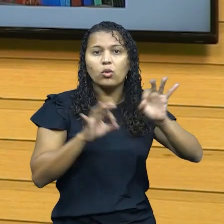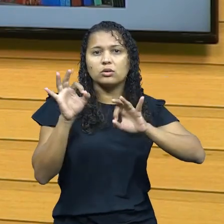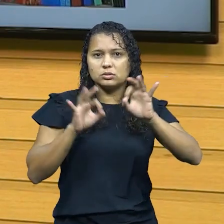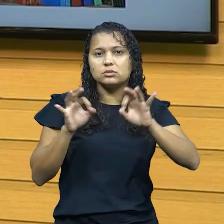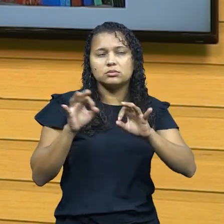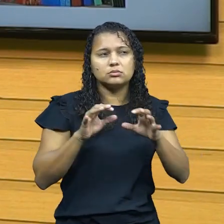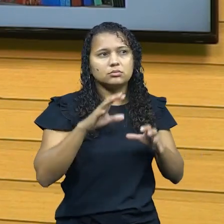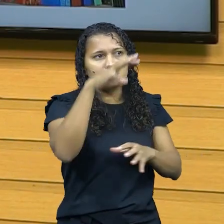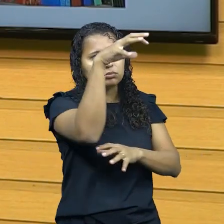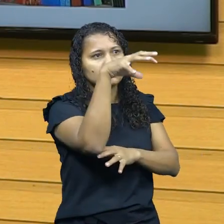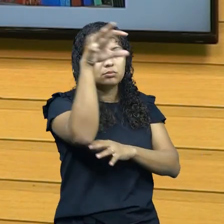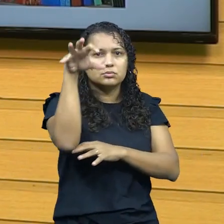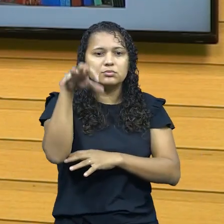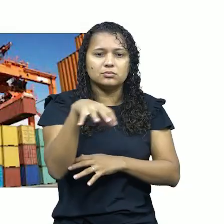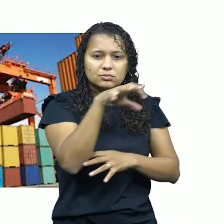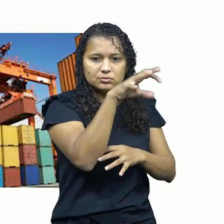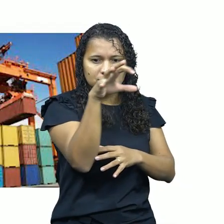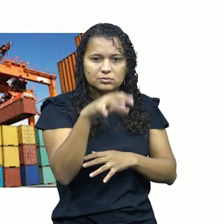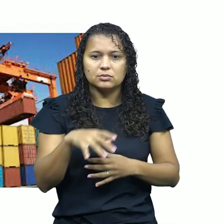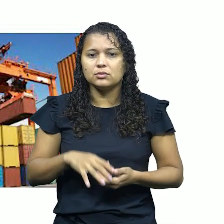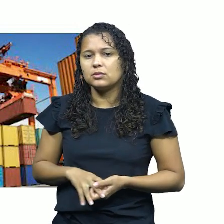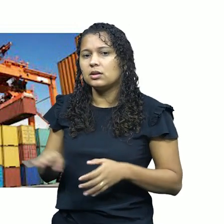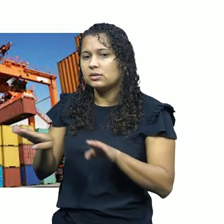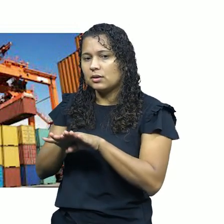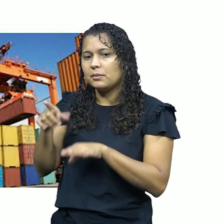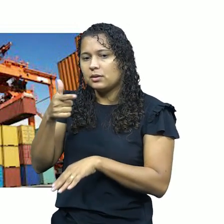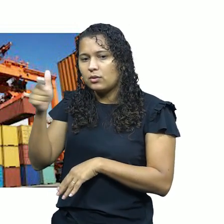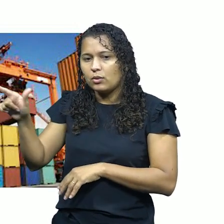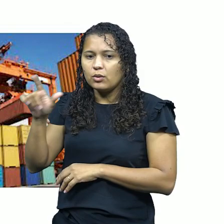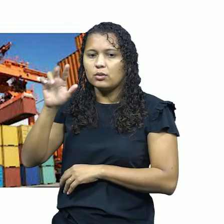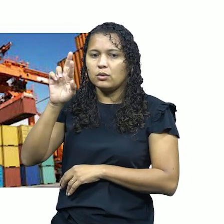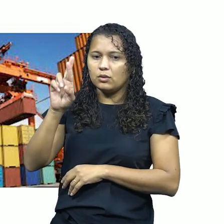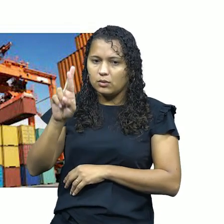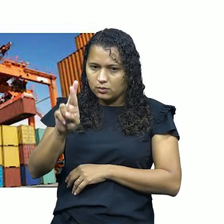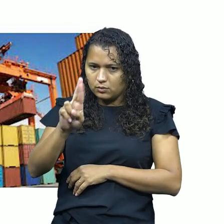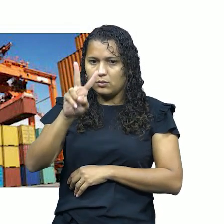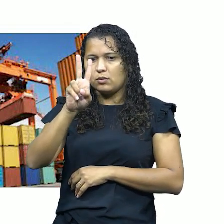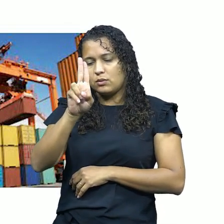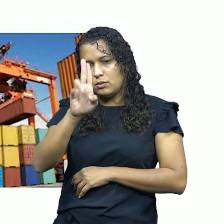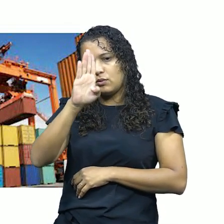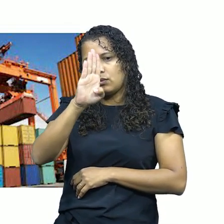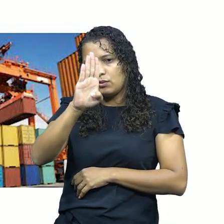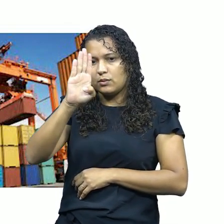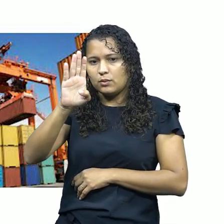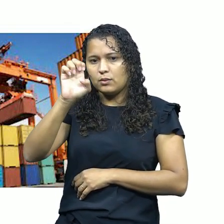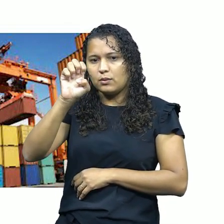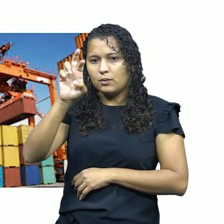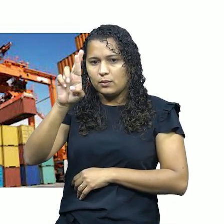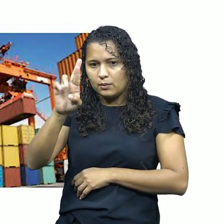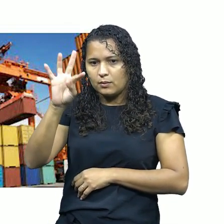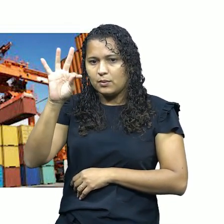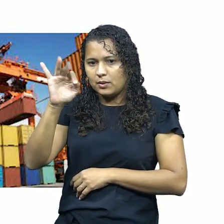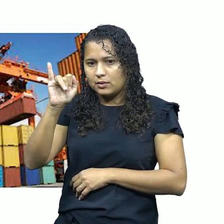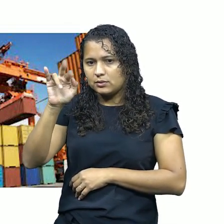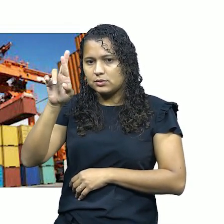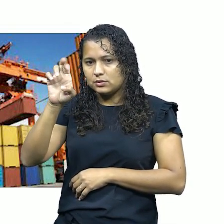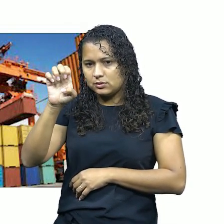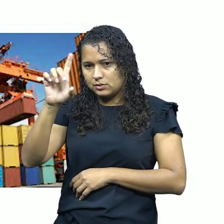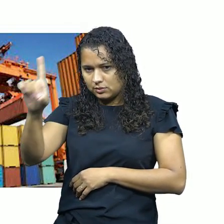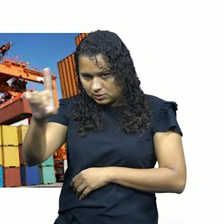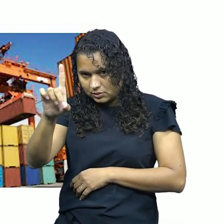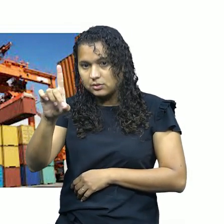organização daqueles containers no pátio de containers. E tem o Rabo Tired Gantry. Ele é um guindaste de